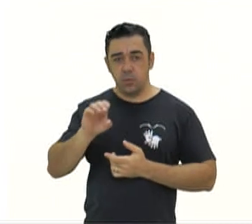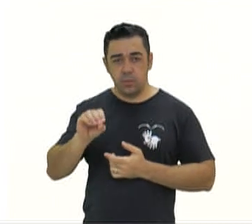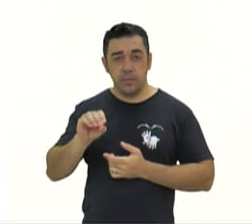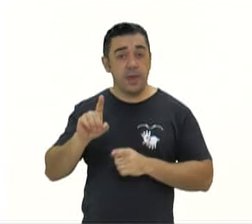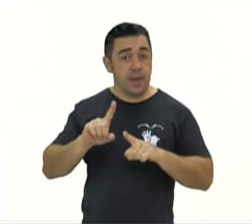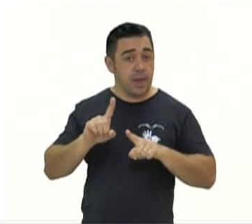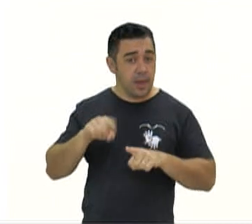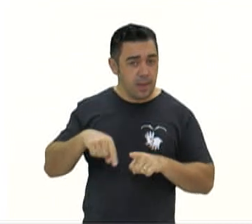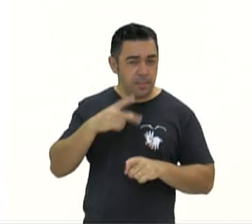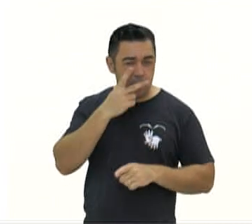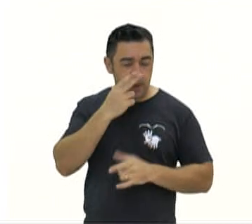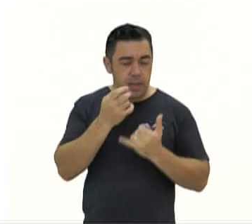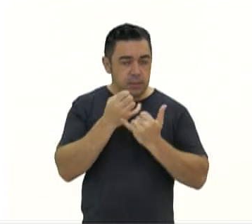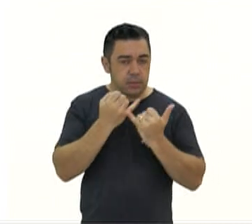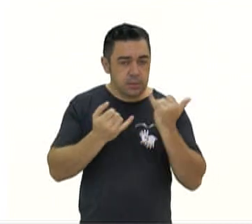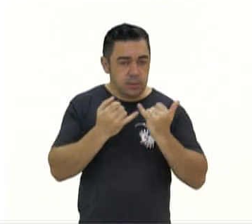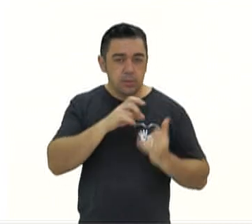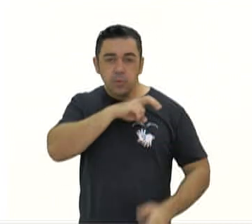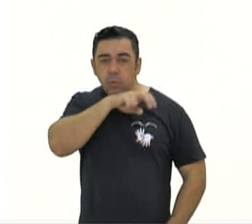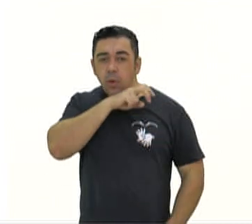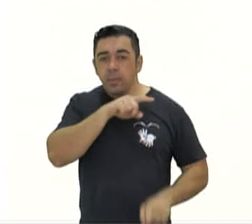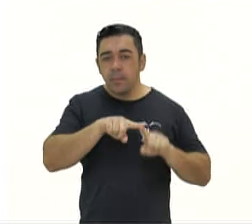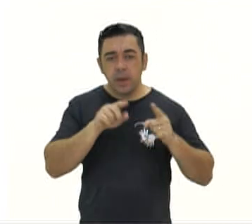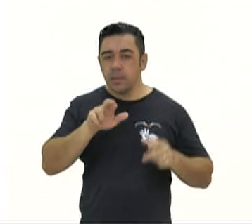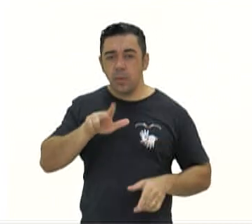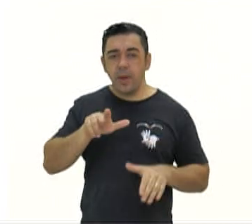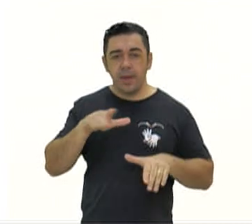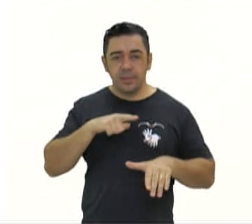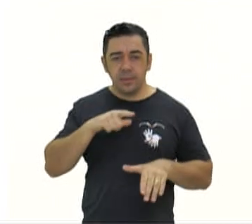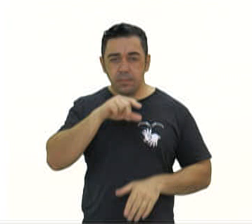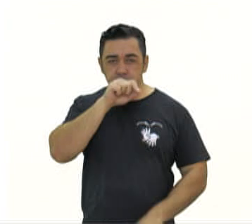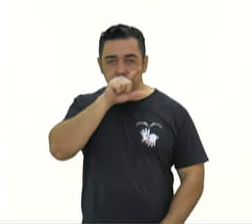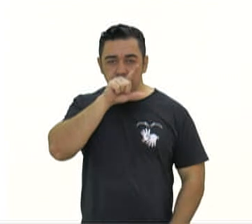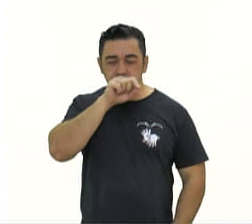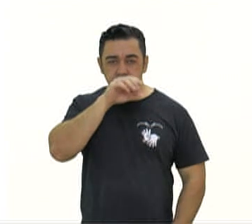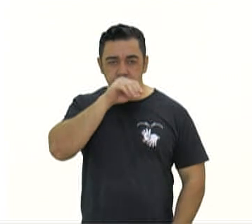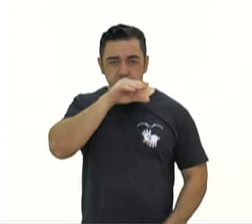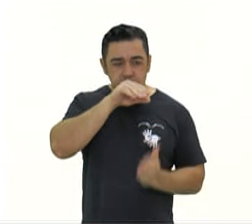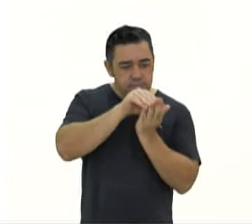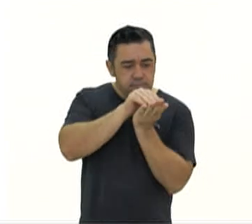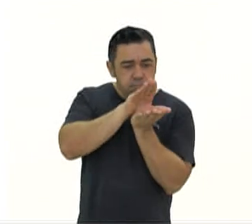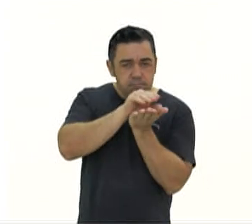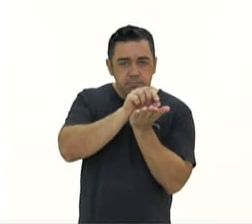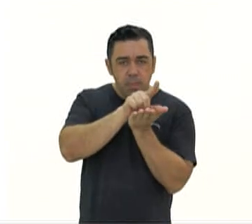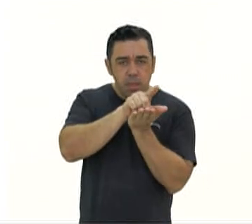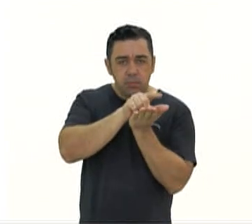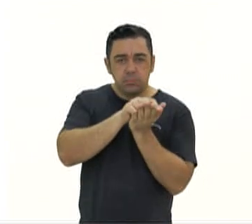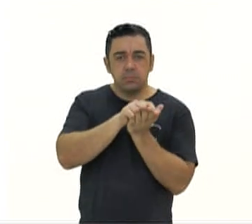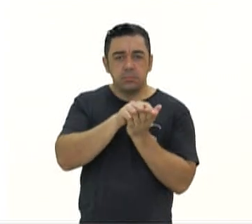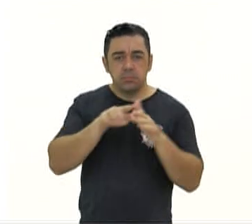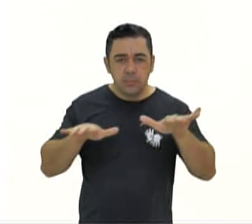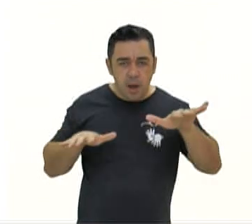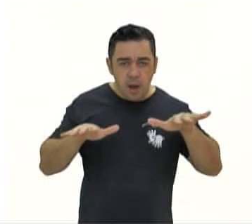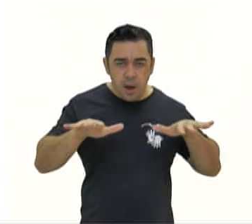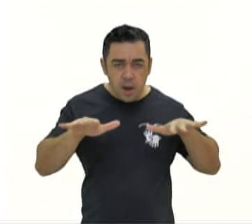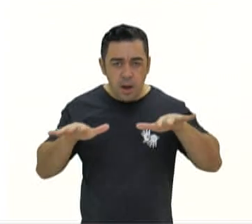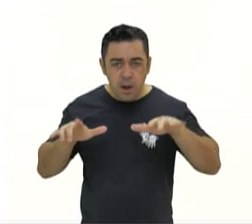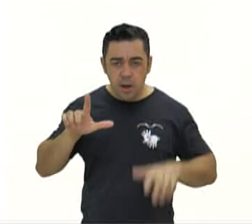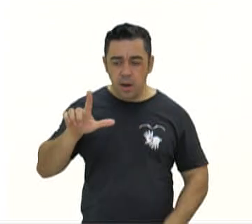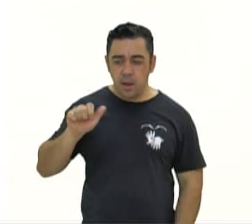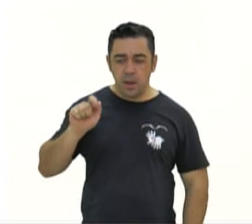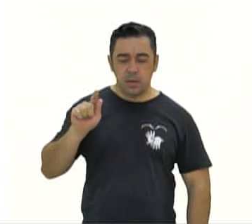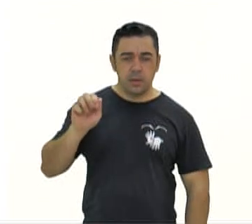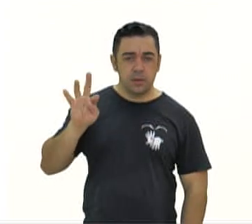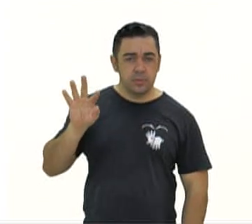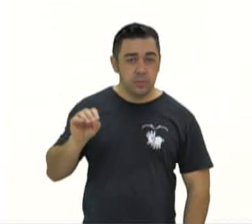olharem, tem duas patinhas vestigiais. Esse animal ele também anda rastejando. Então, ele não precisa mais, perdeu função essas patinhas, mas